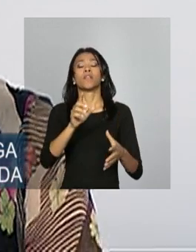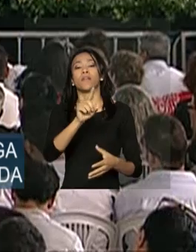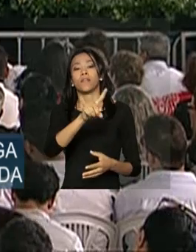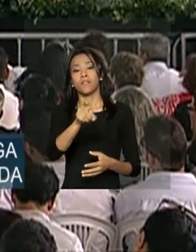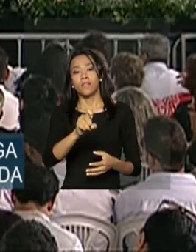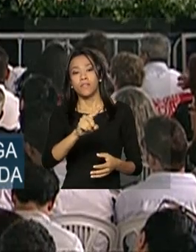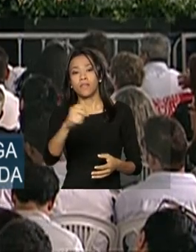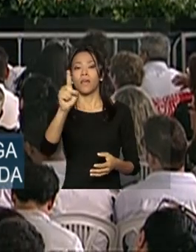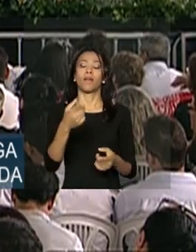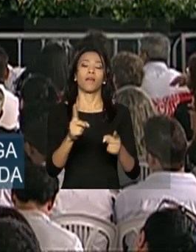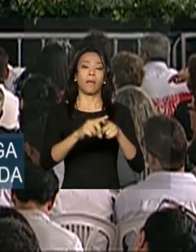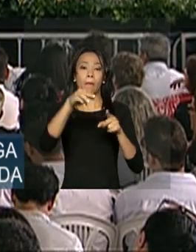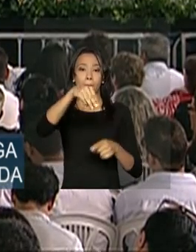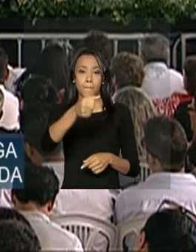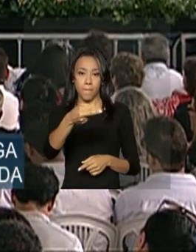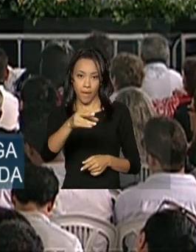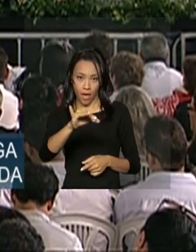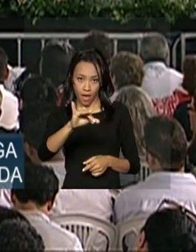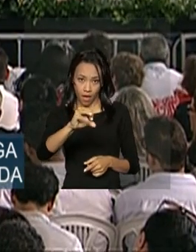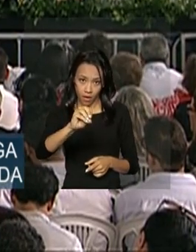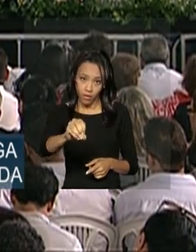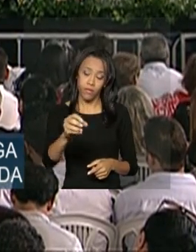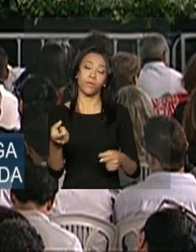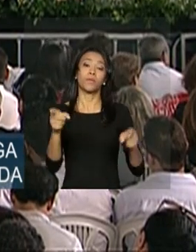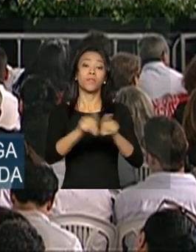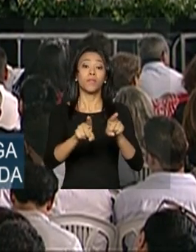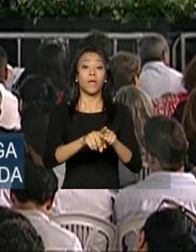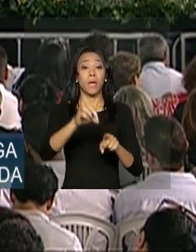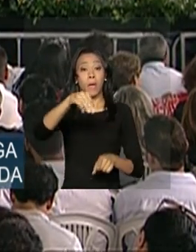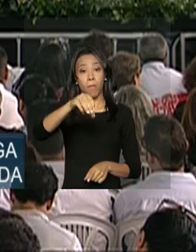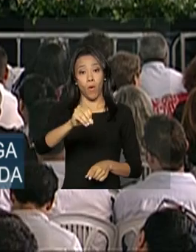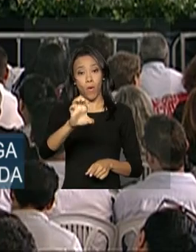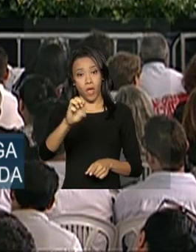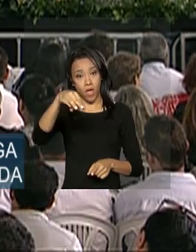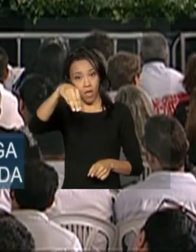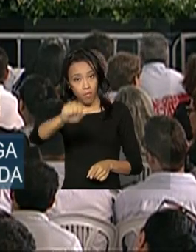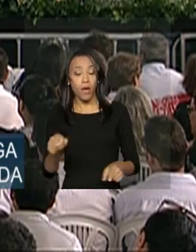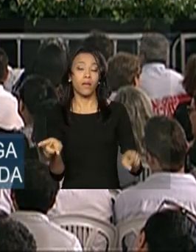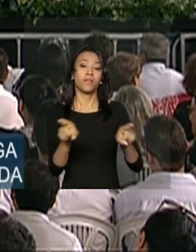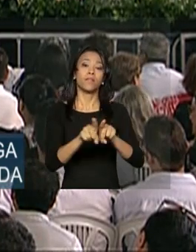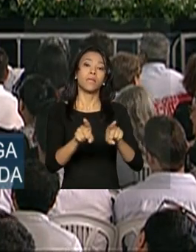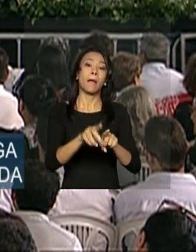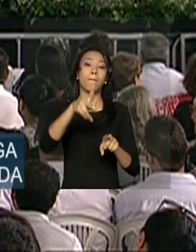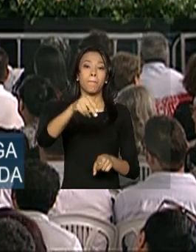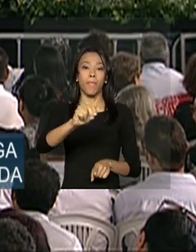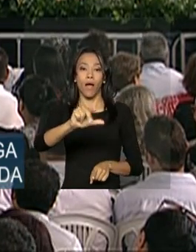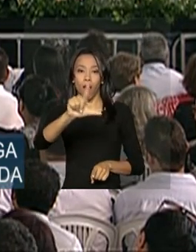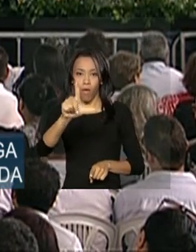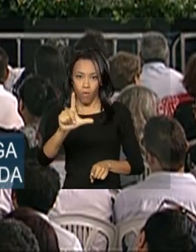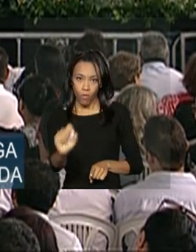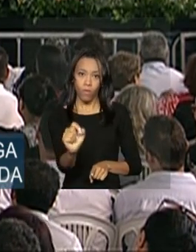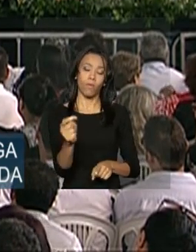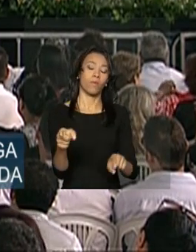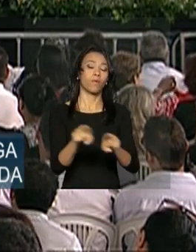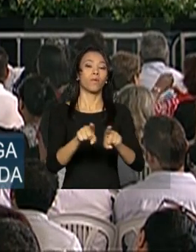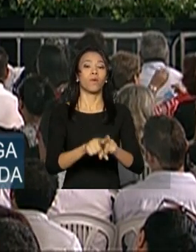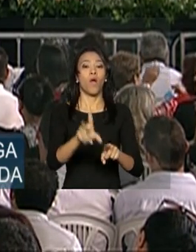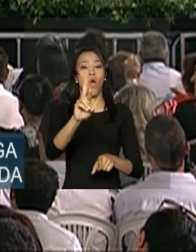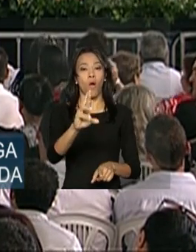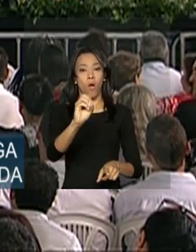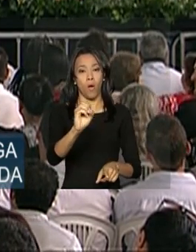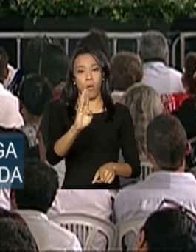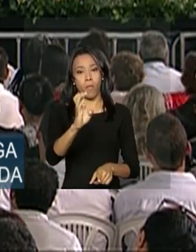Rocha, ao Mário Negromonte Júnior, a Moema Gramacho, ao Paulo Magalhães, ao